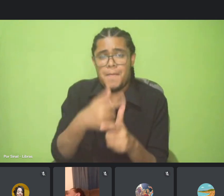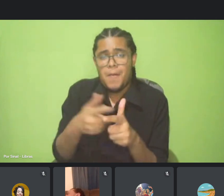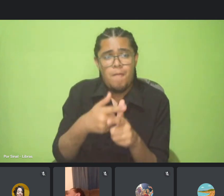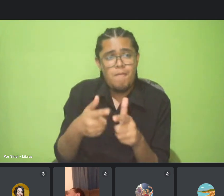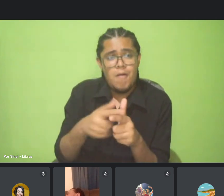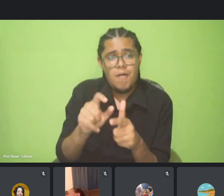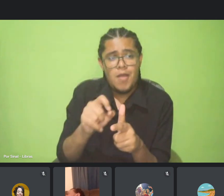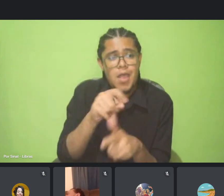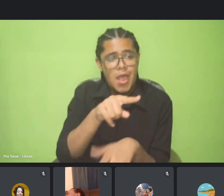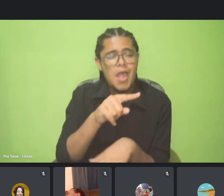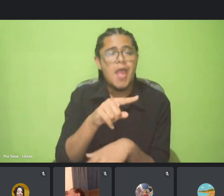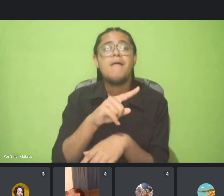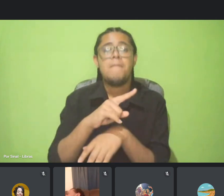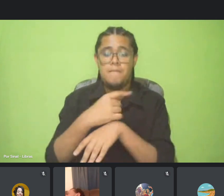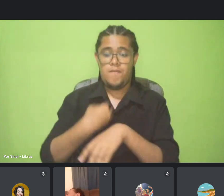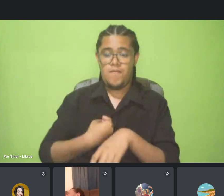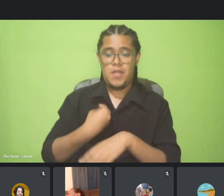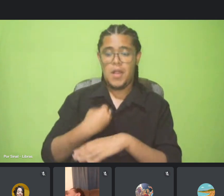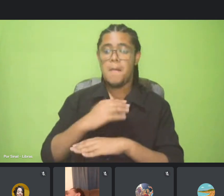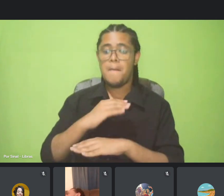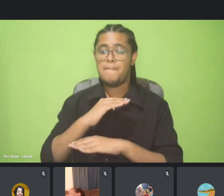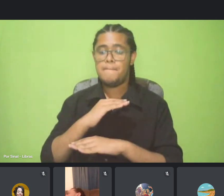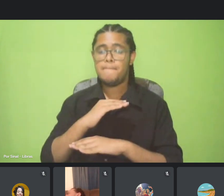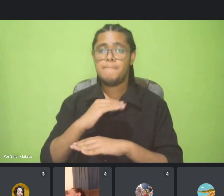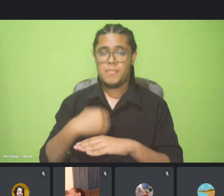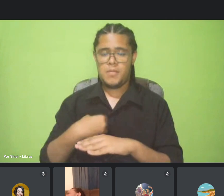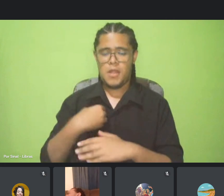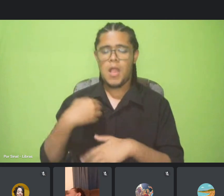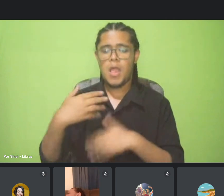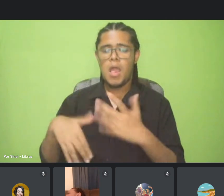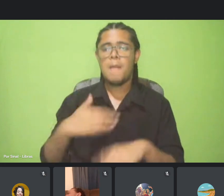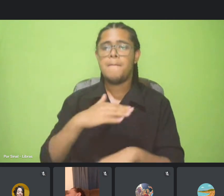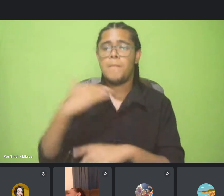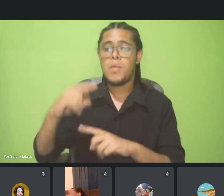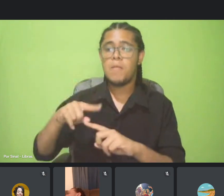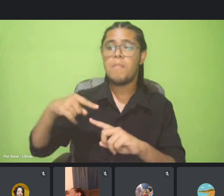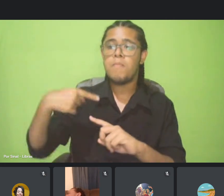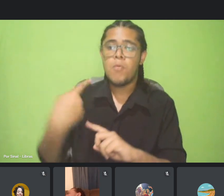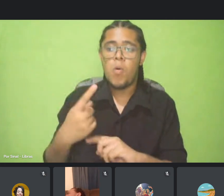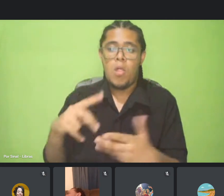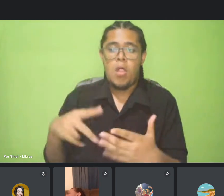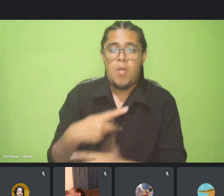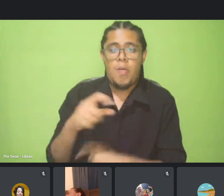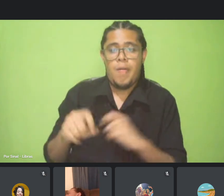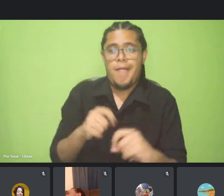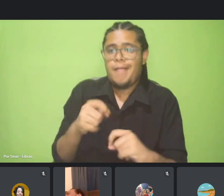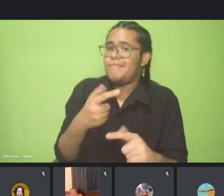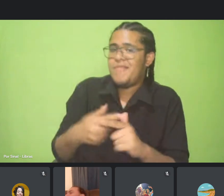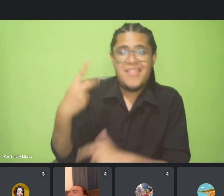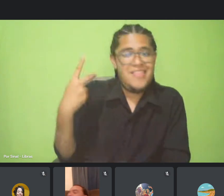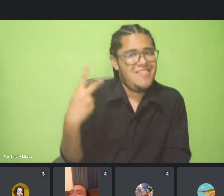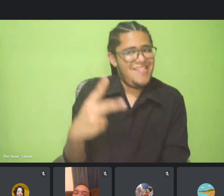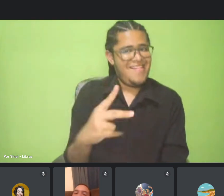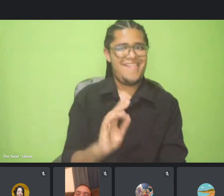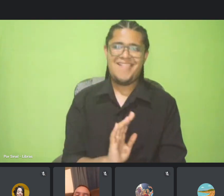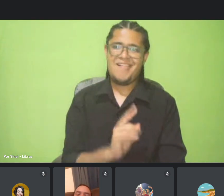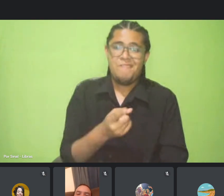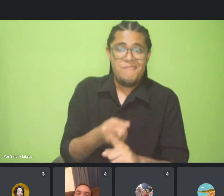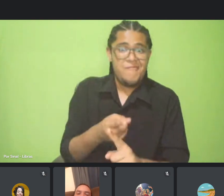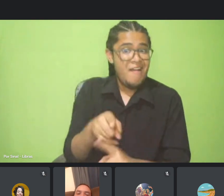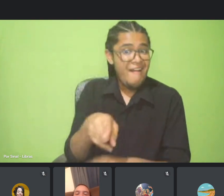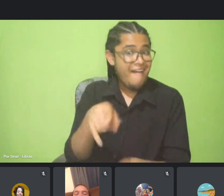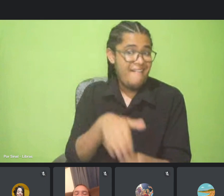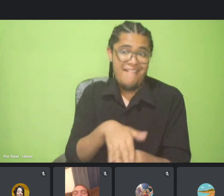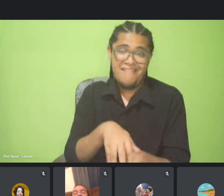que é que você está fazendo para a humanidade e onde é você está usando uma cota que não é tua, mas do ponto de vista a gente pode ajudar essa pessoa